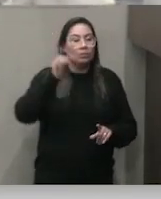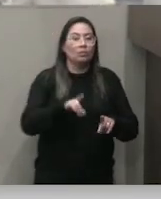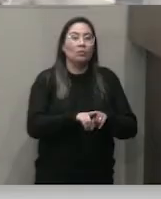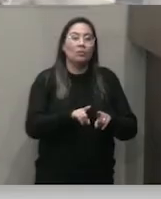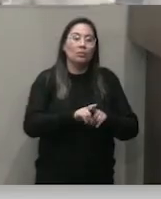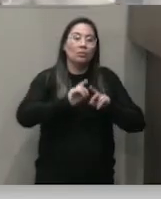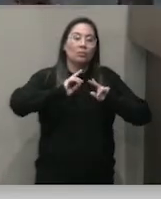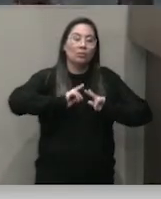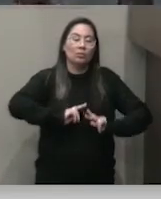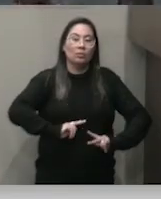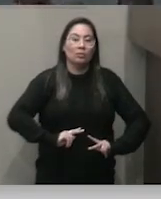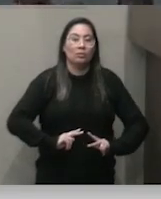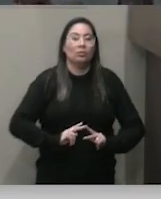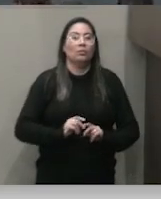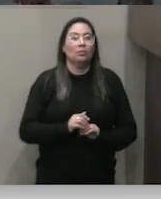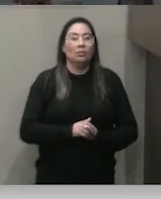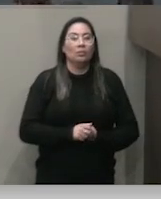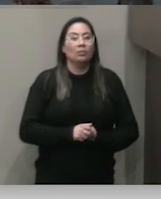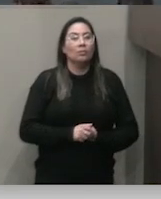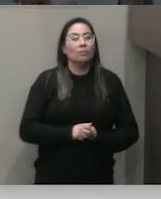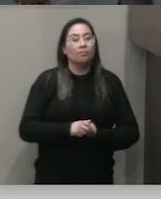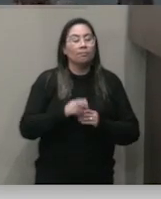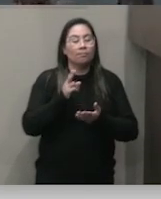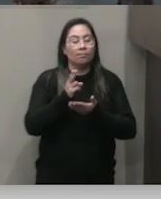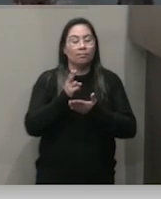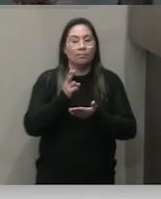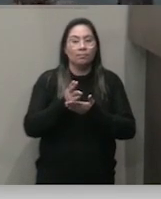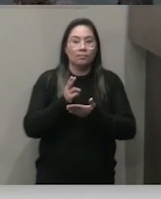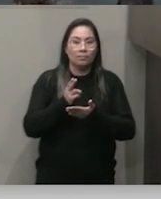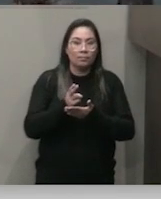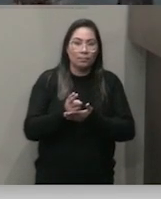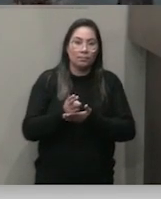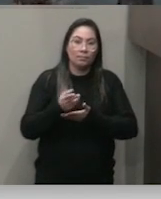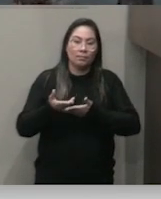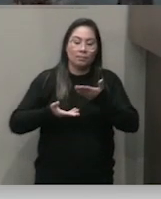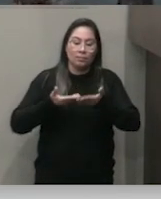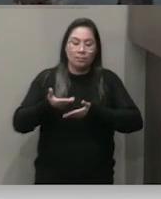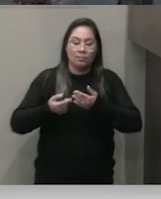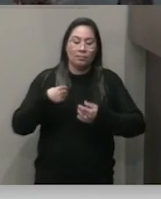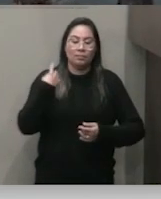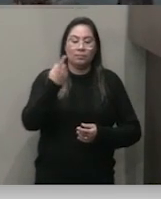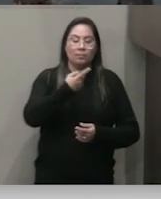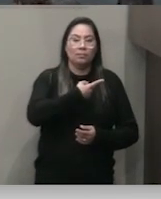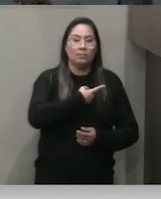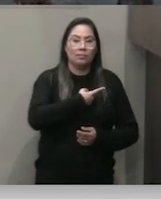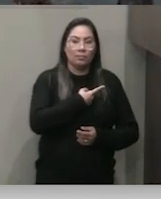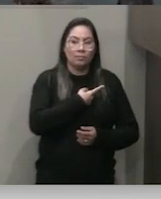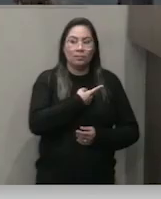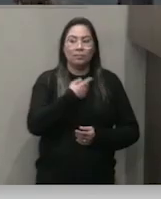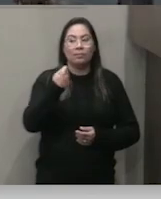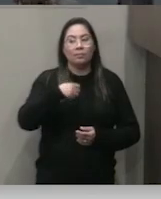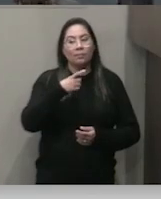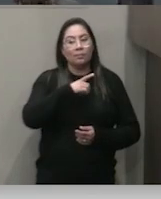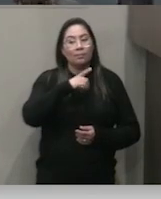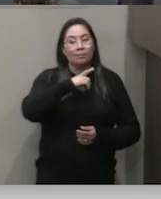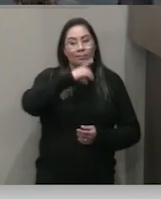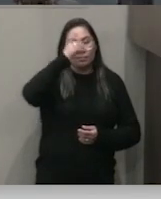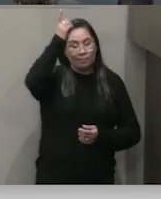são pessoas que nos servem muito. Eu digo que quem não tem vocação não